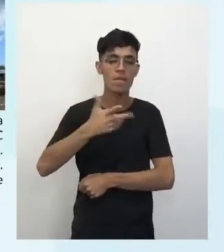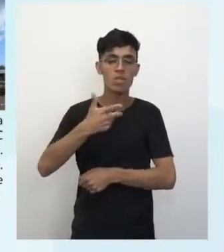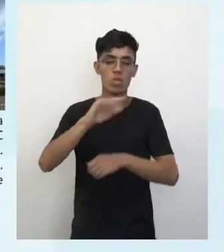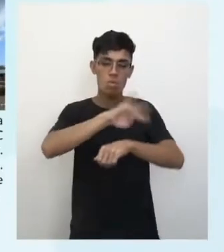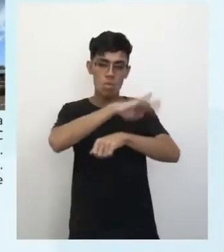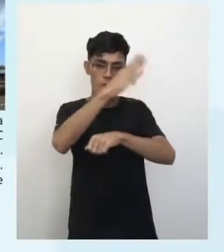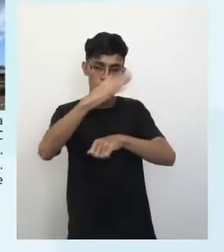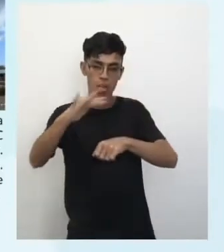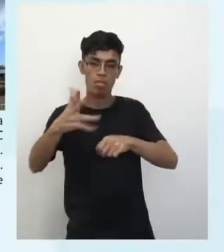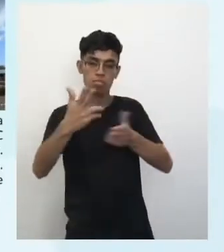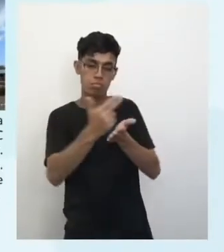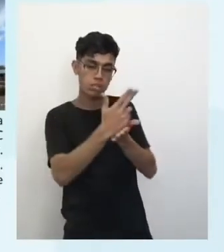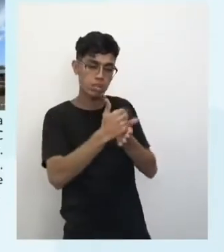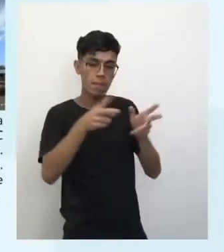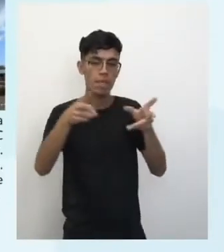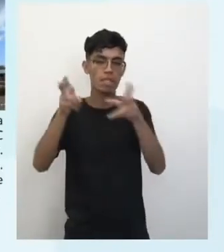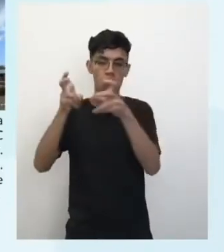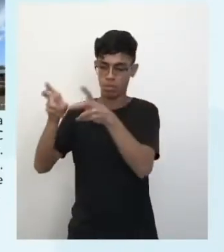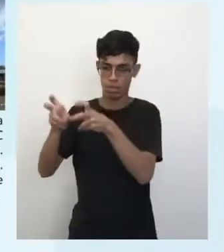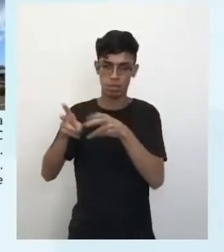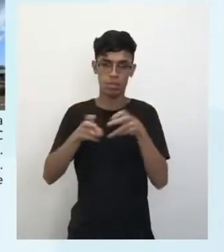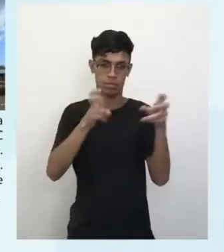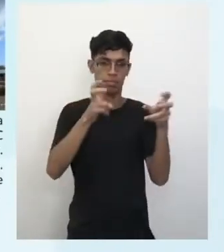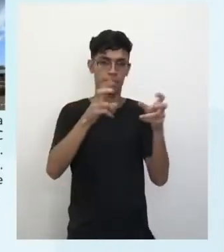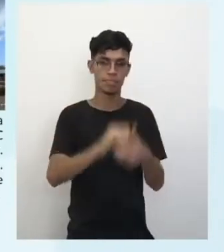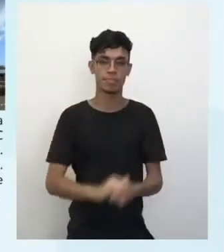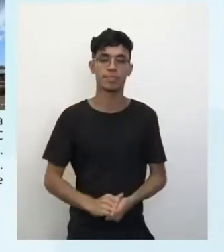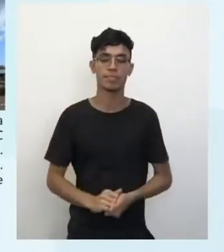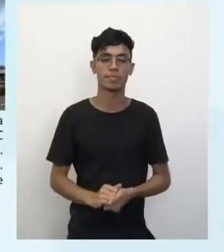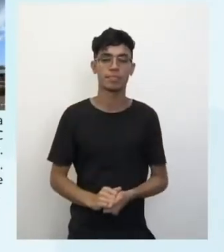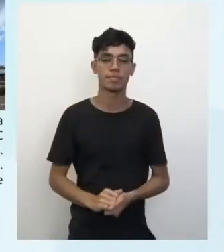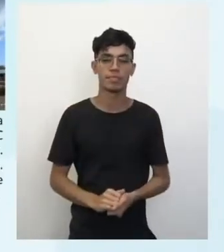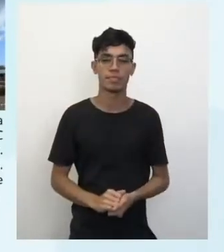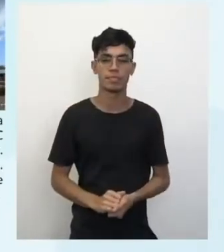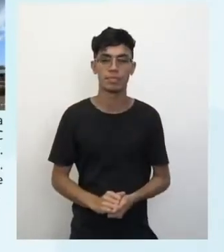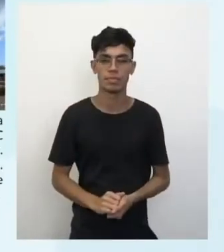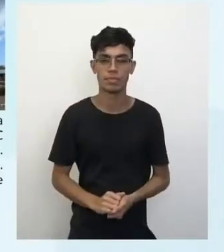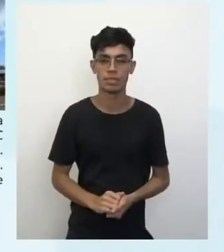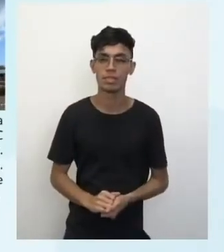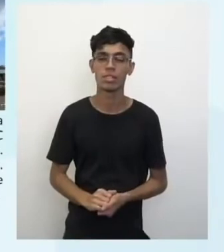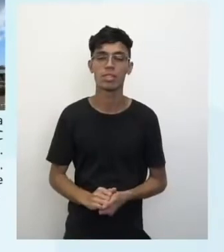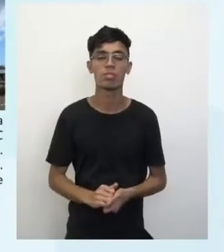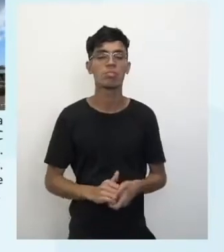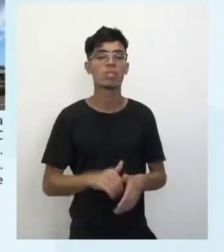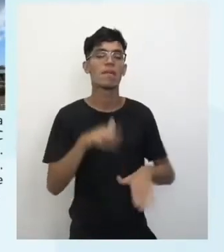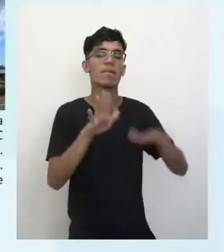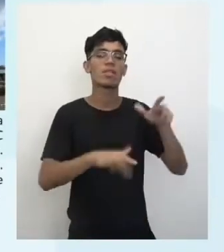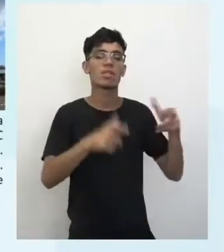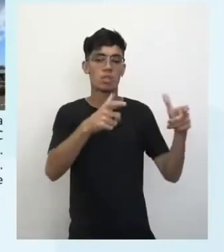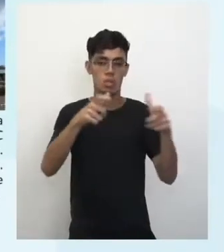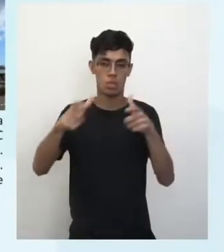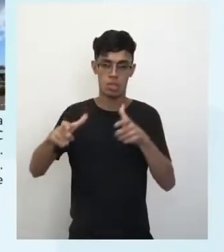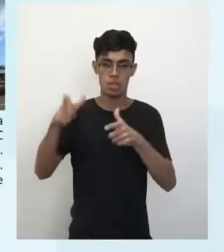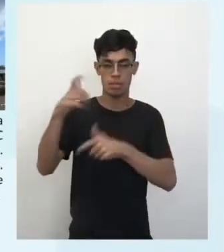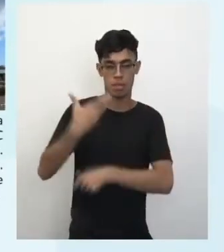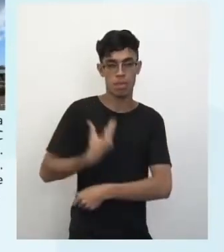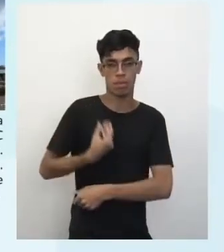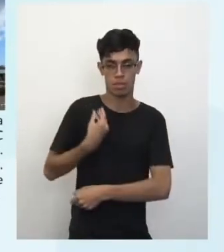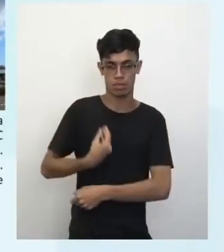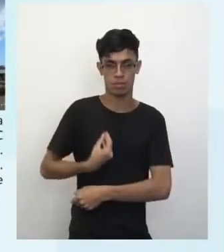o seguinte, que dava para ver que dependendo da região que um ser vivo